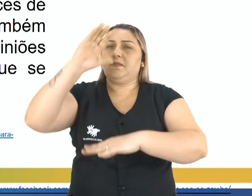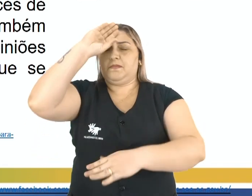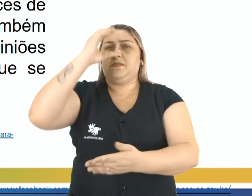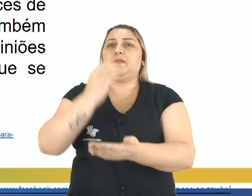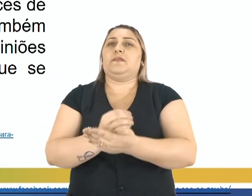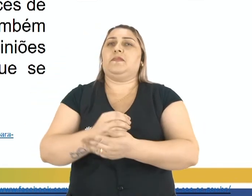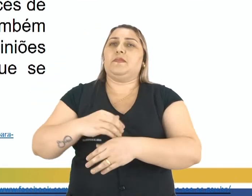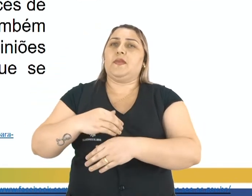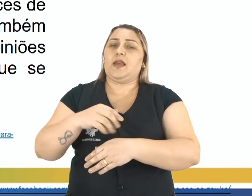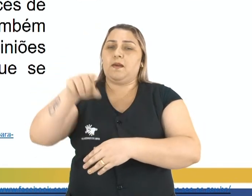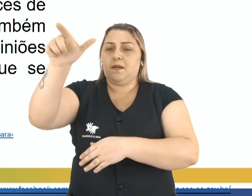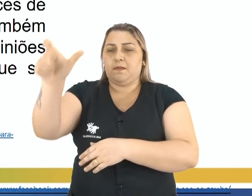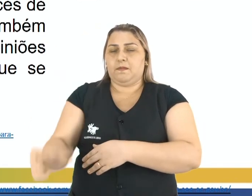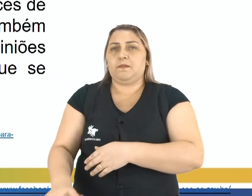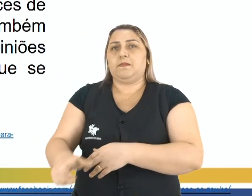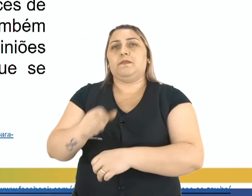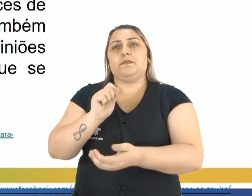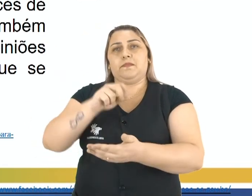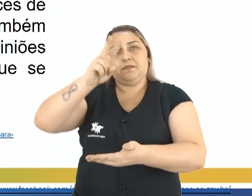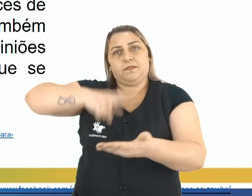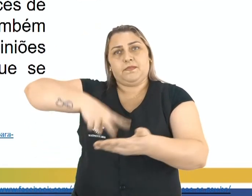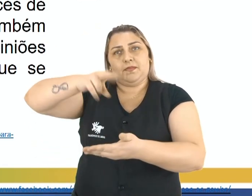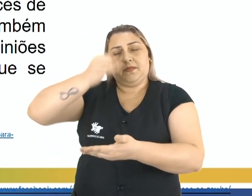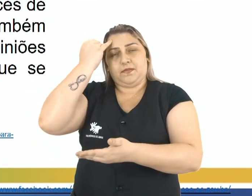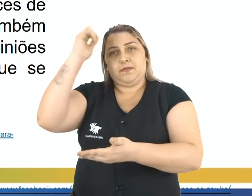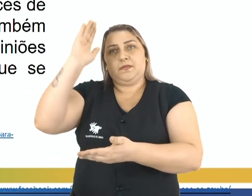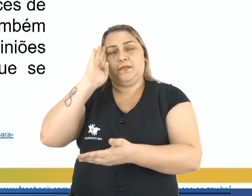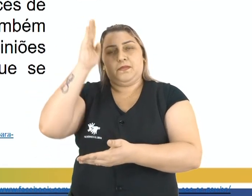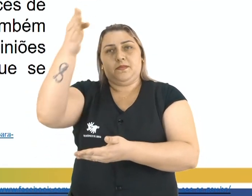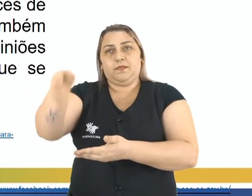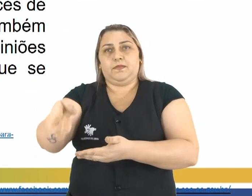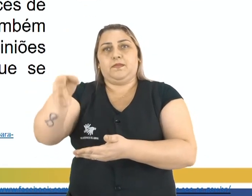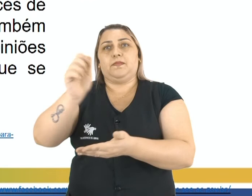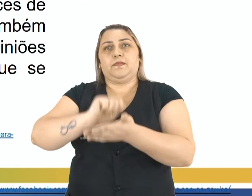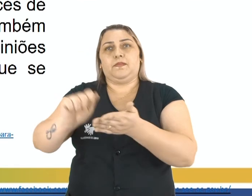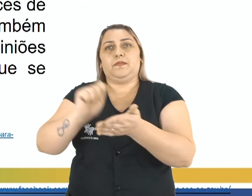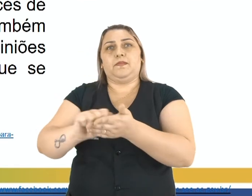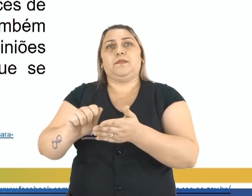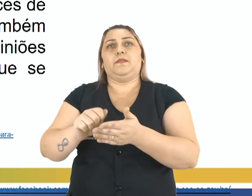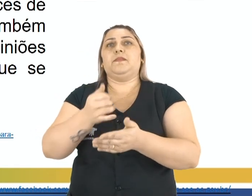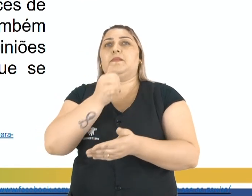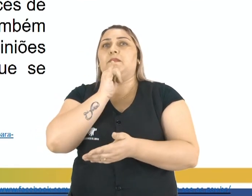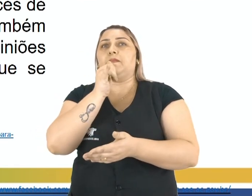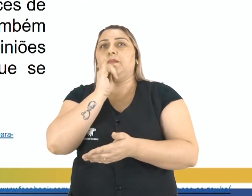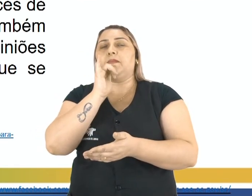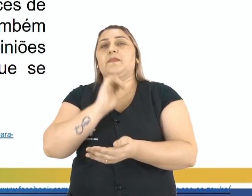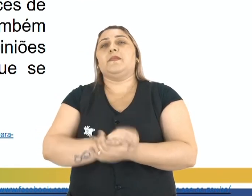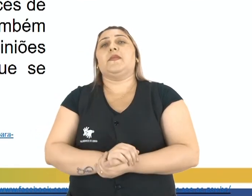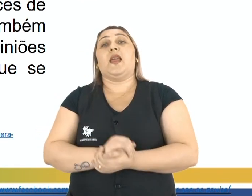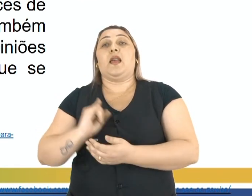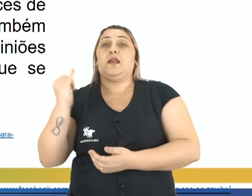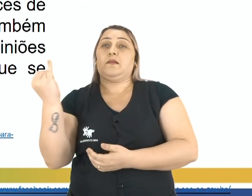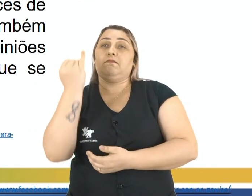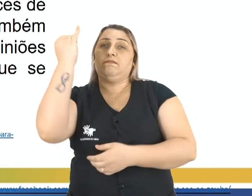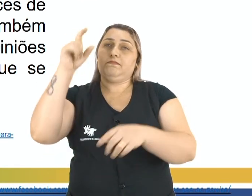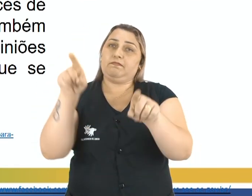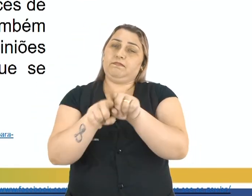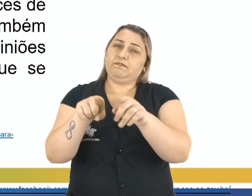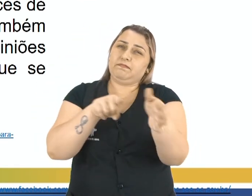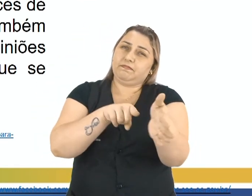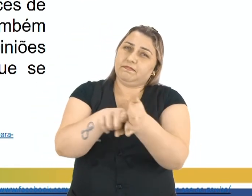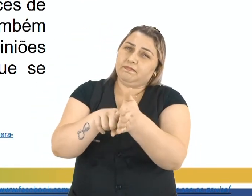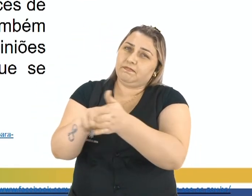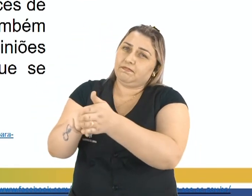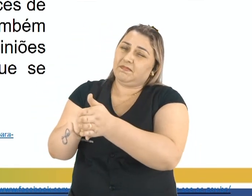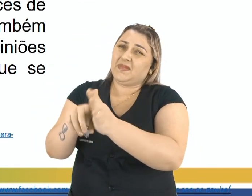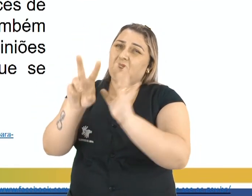de convencer o seu leitor, que essa é a ideia principal dos editoriais, por exemplo. É importante também pesquisar